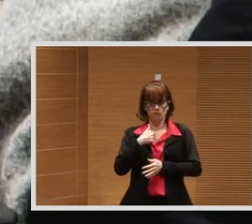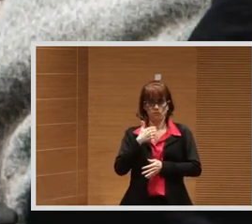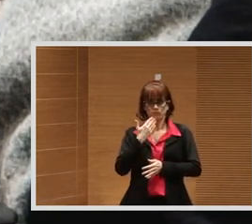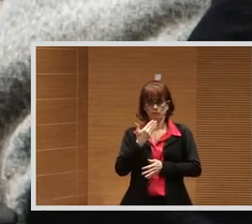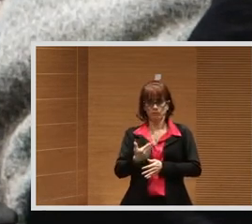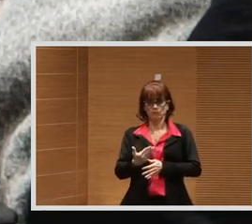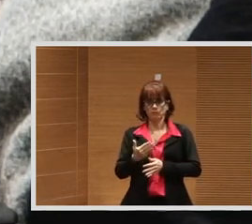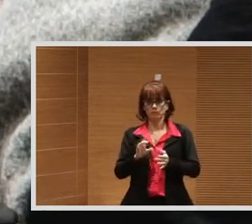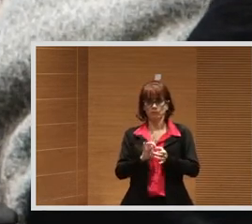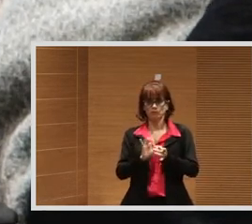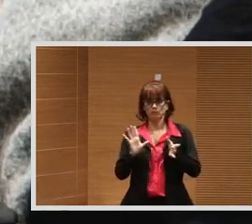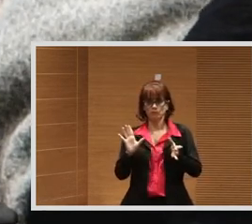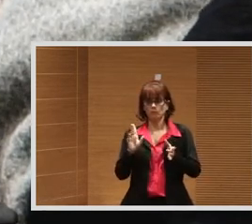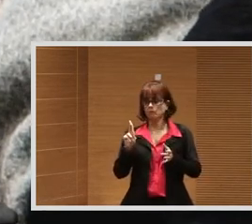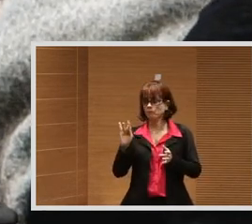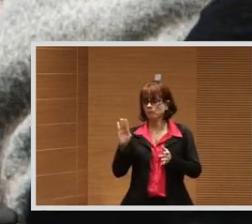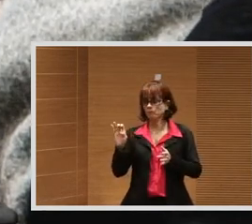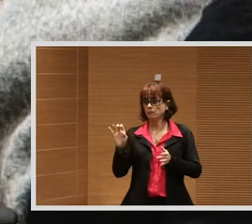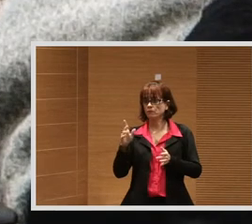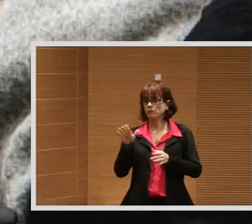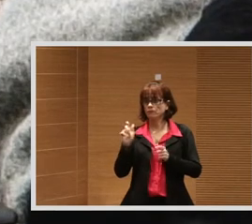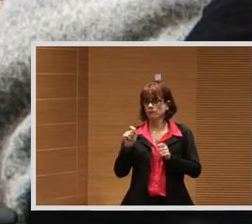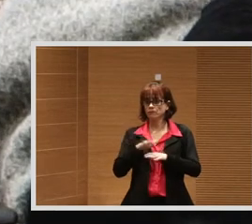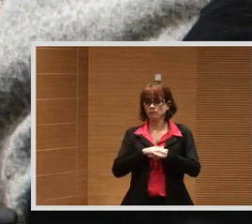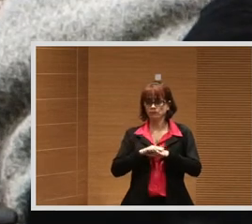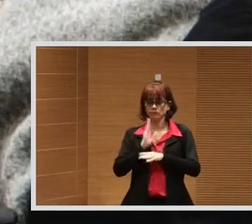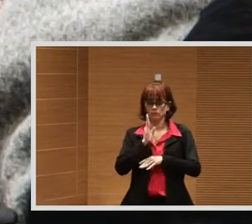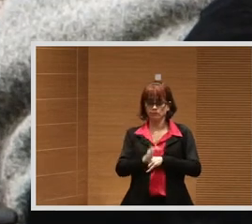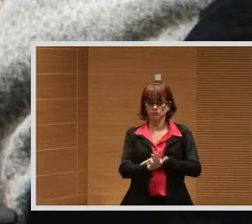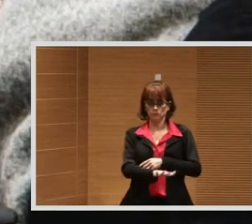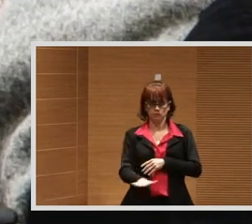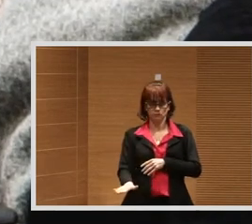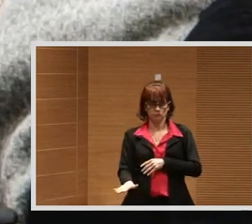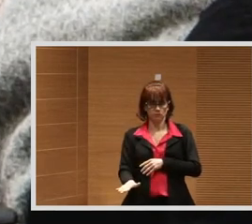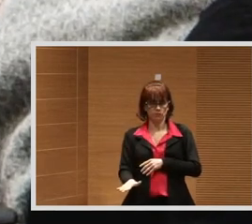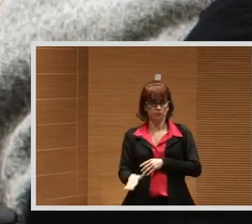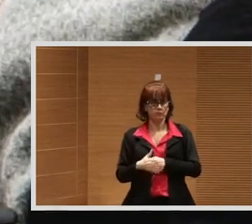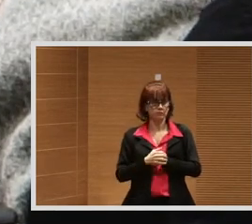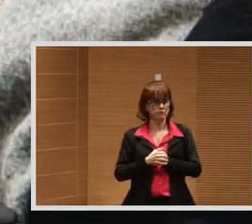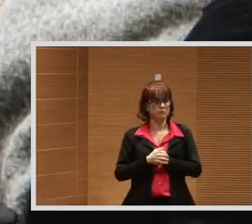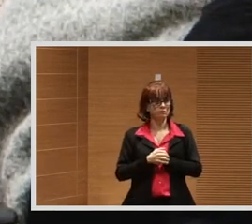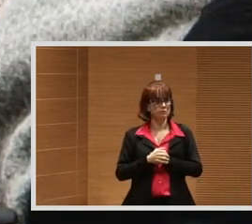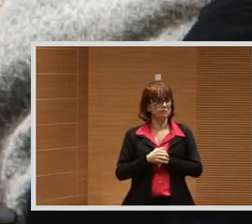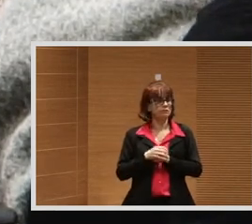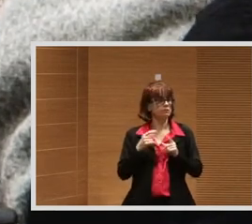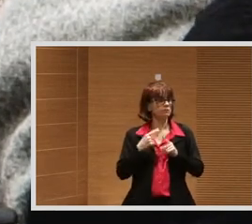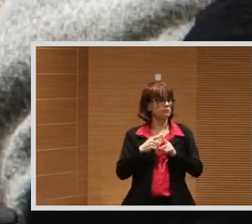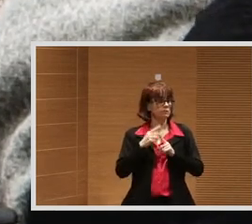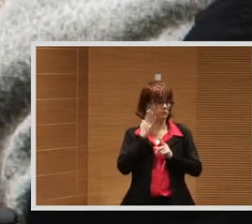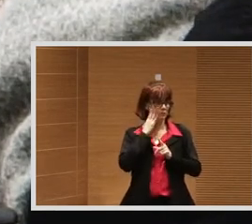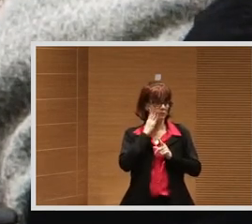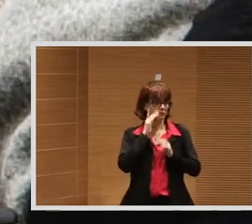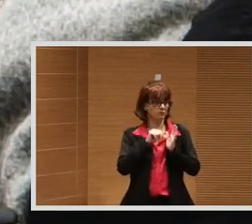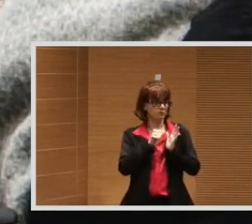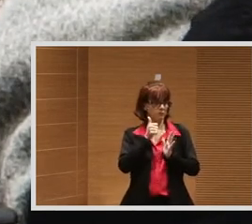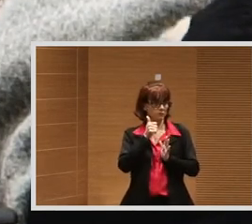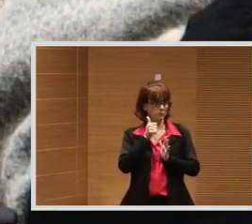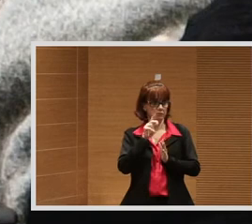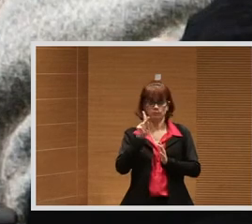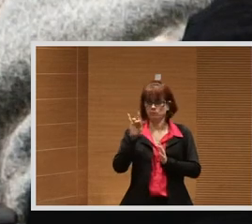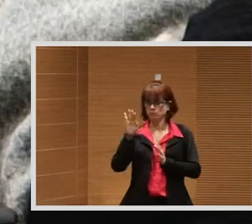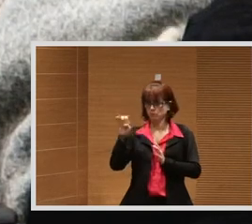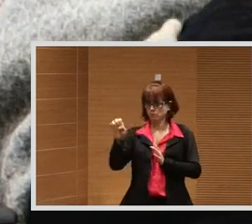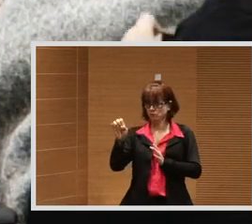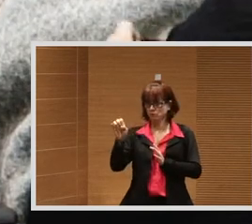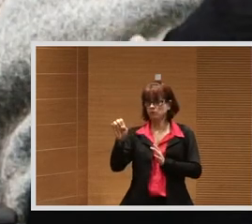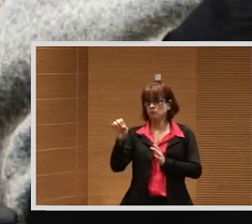eu peço autorização aos pais para que eu possa conversar diretamente com criança. Vale saber que é a primeira vez que esses pais estão me vendo, primeira